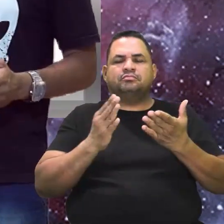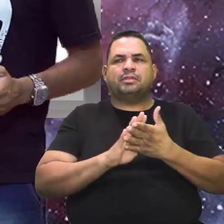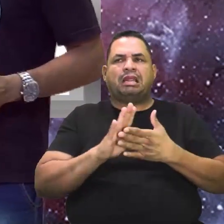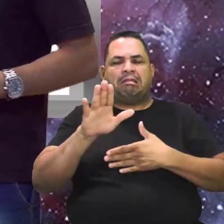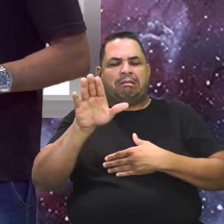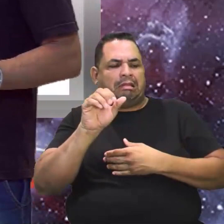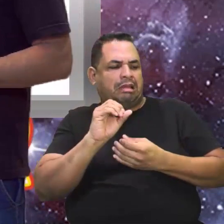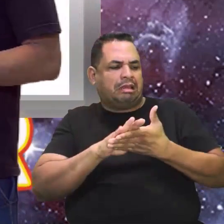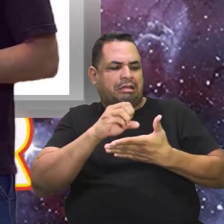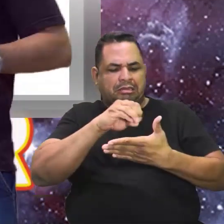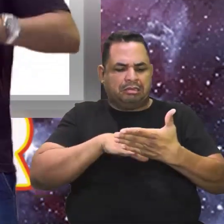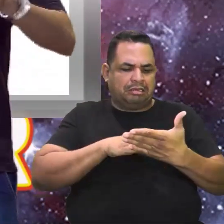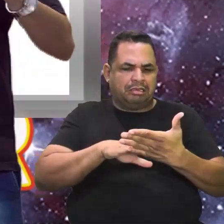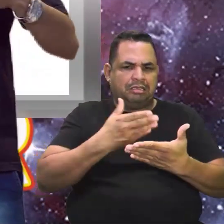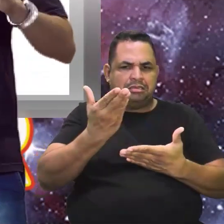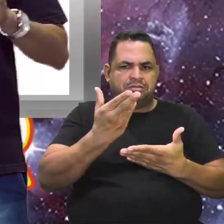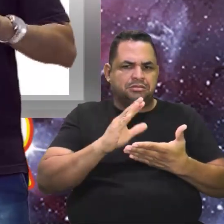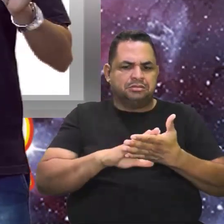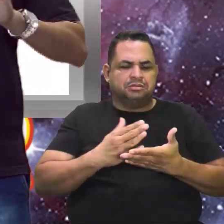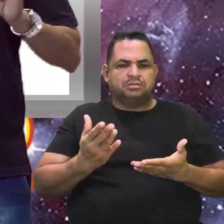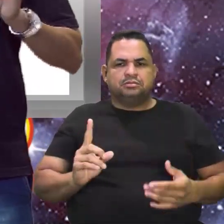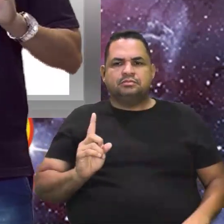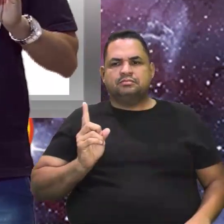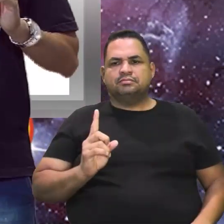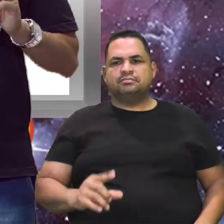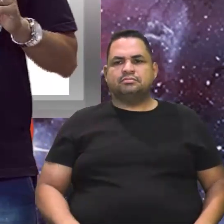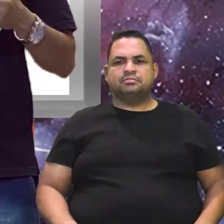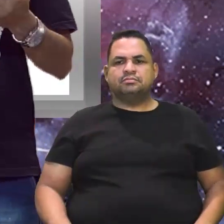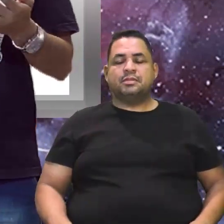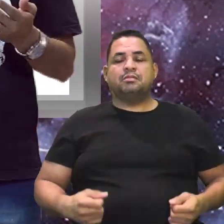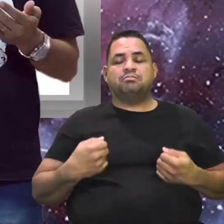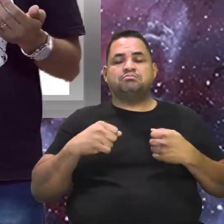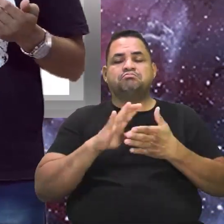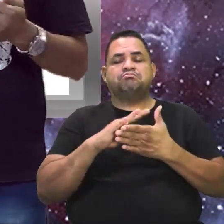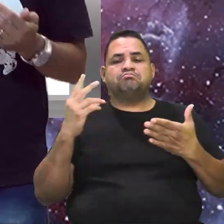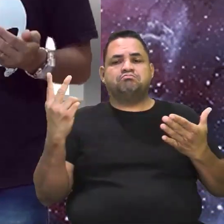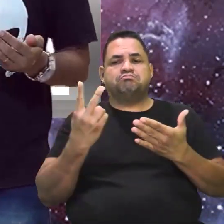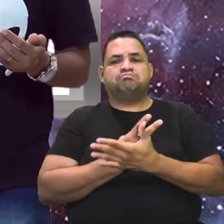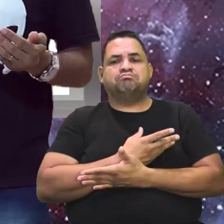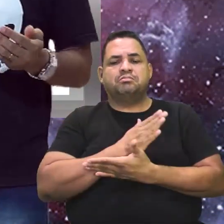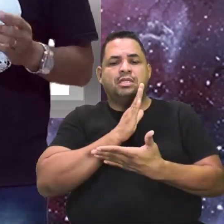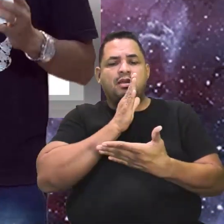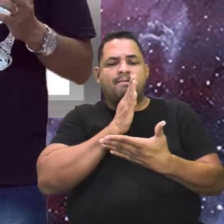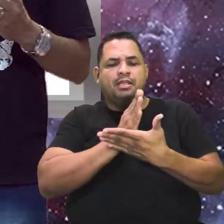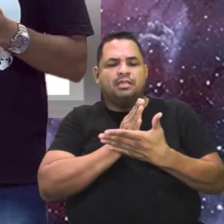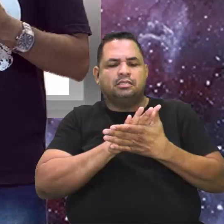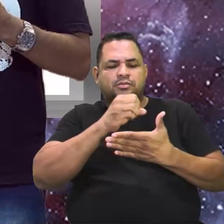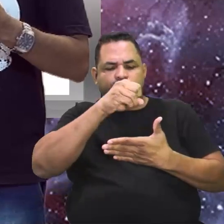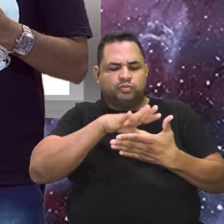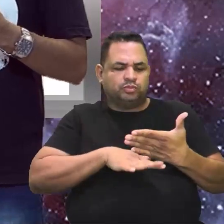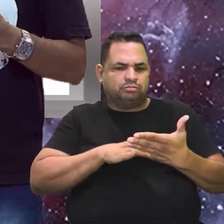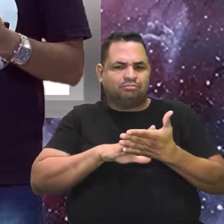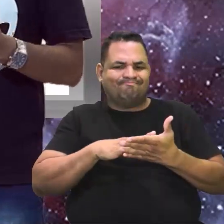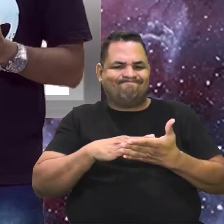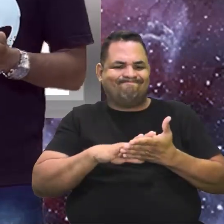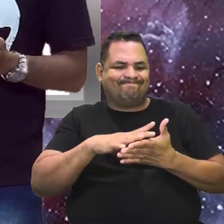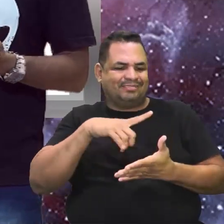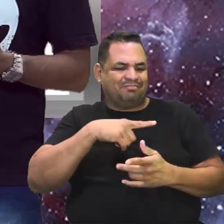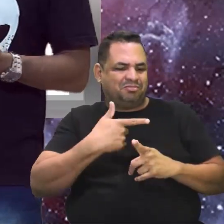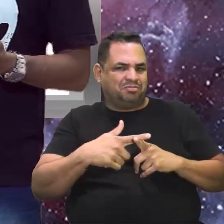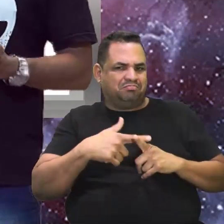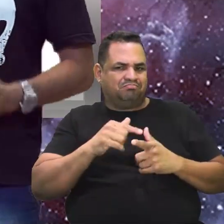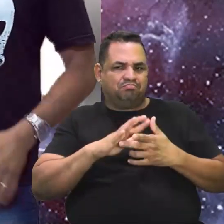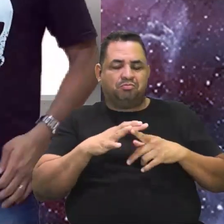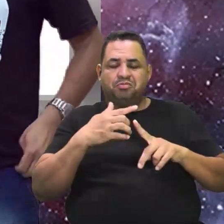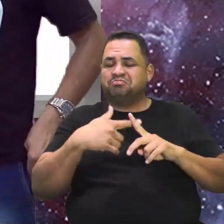pegar a questão, professor, já vamos só pegar as questões aqui e levar. Não, porque pode acontecer de no meio da questão travar porque não